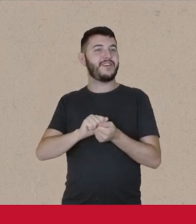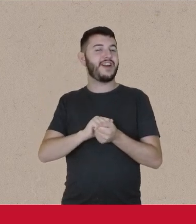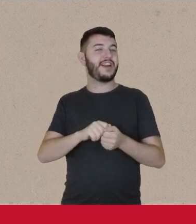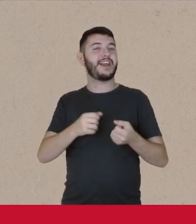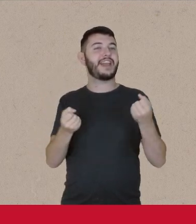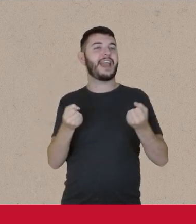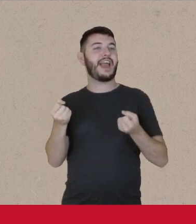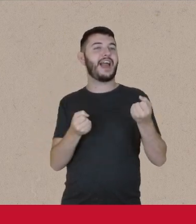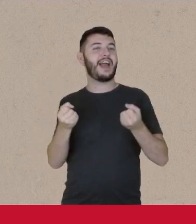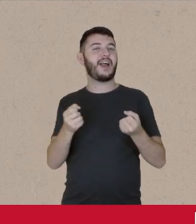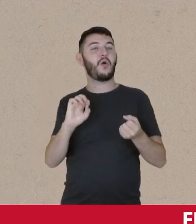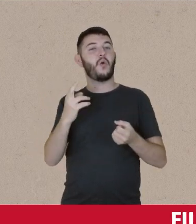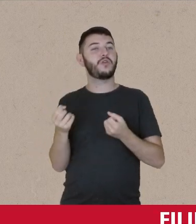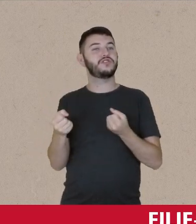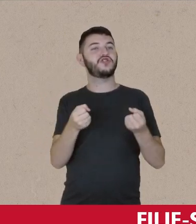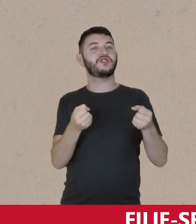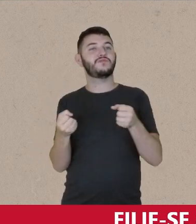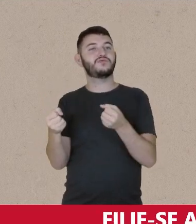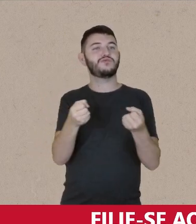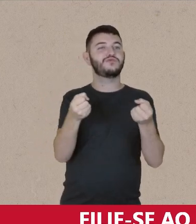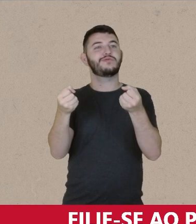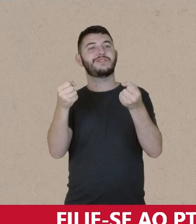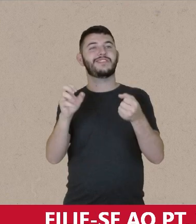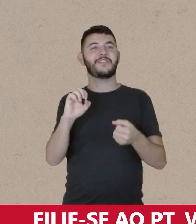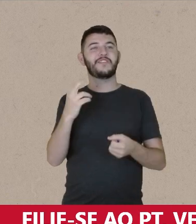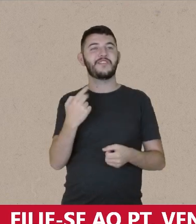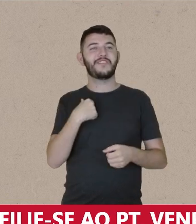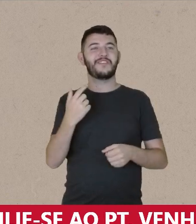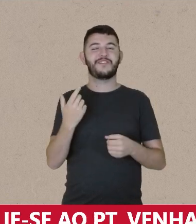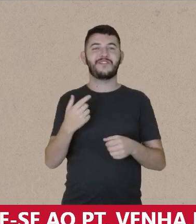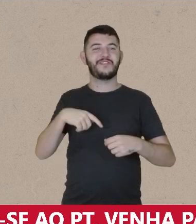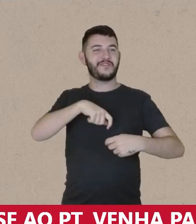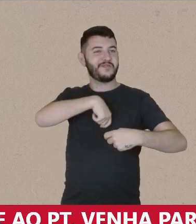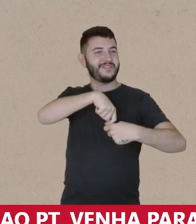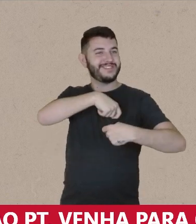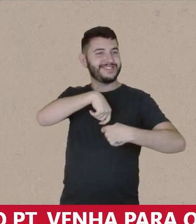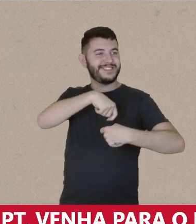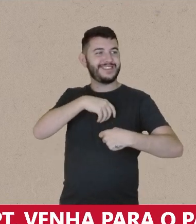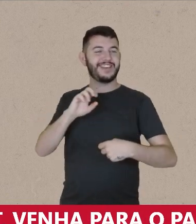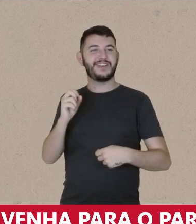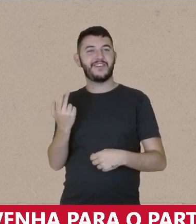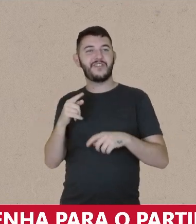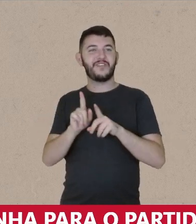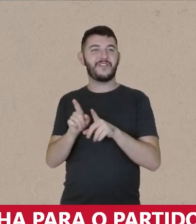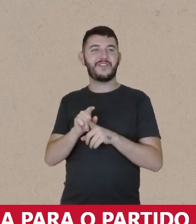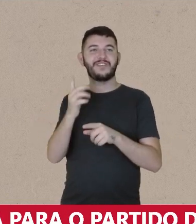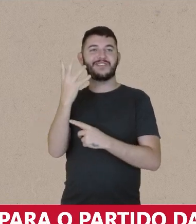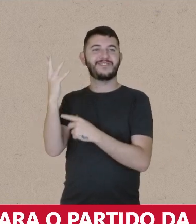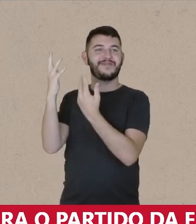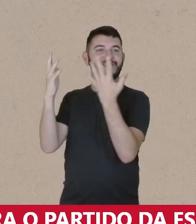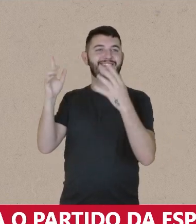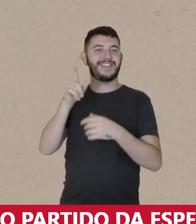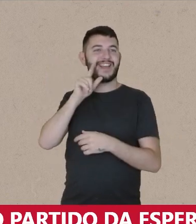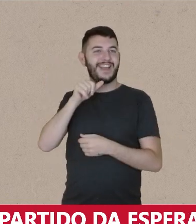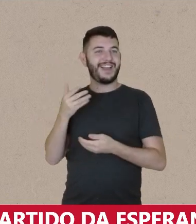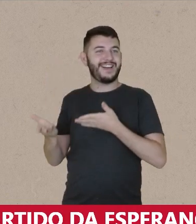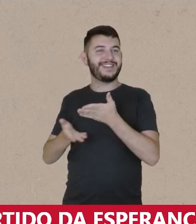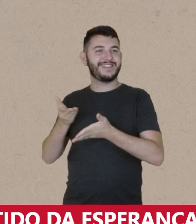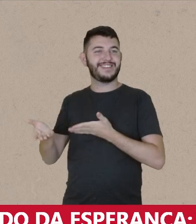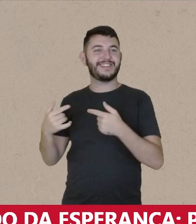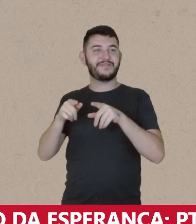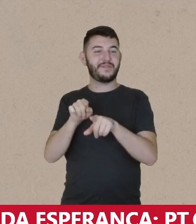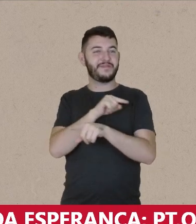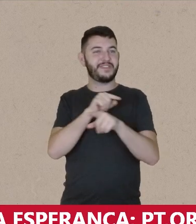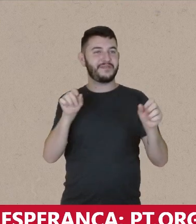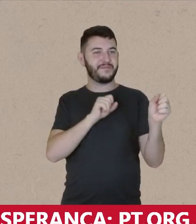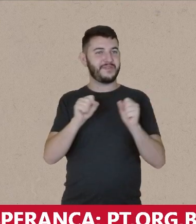dirige, enquanto cozinha, enquanto rega as plantas. Você pode ouvir o podcast dessa entrevista com a